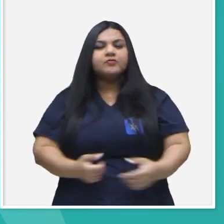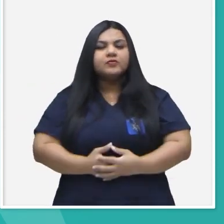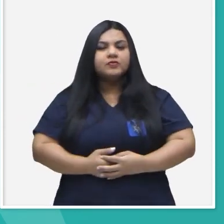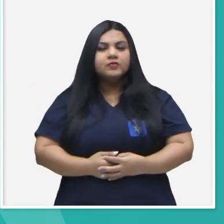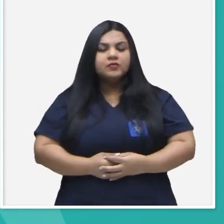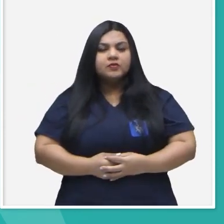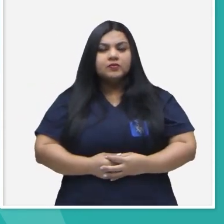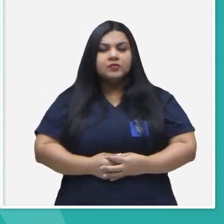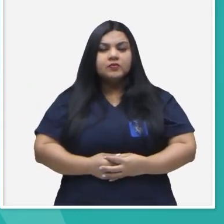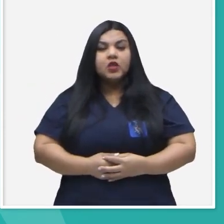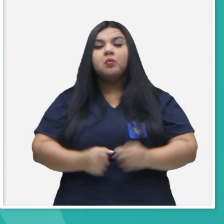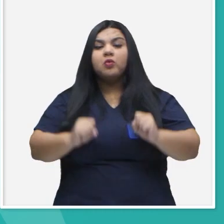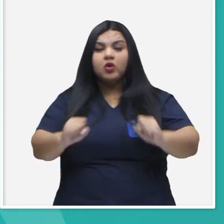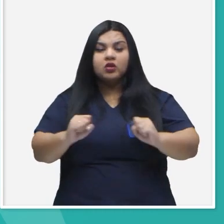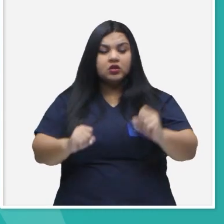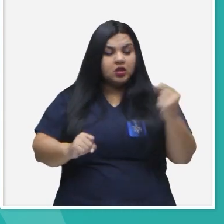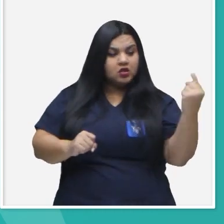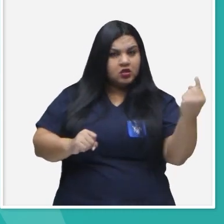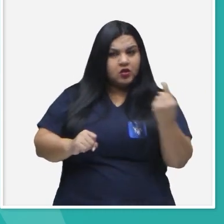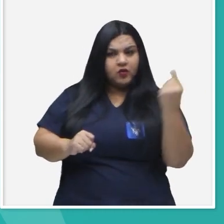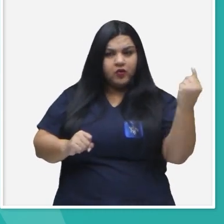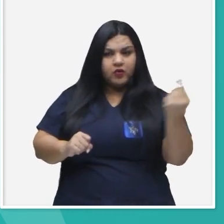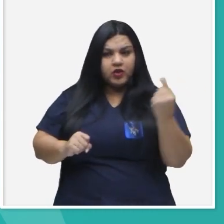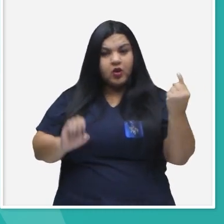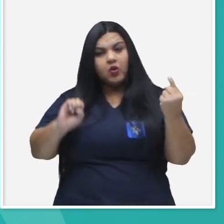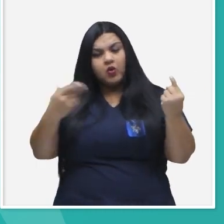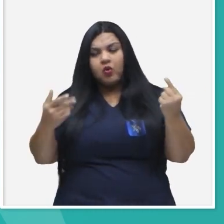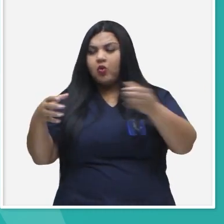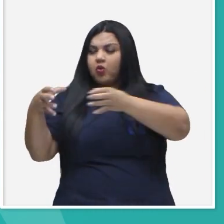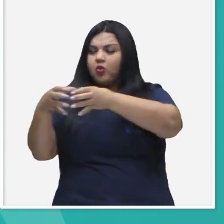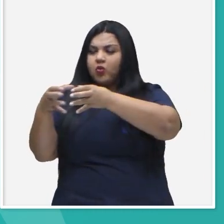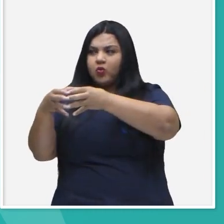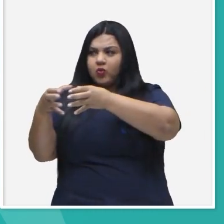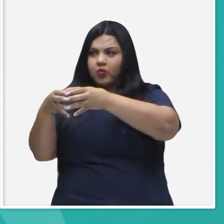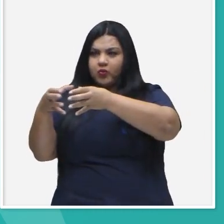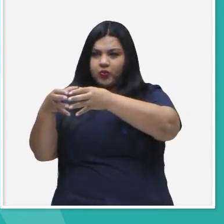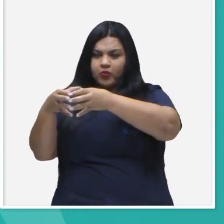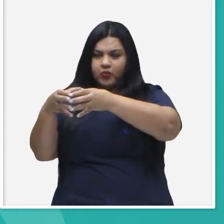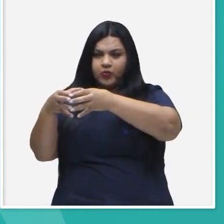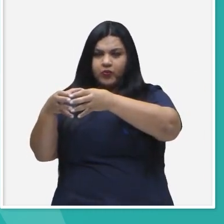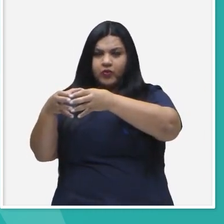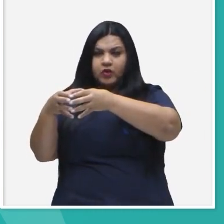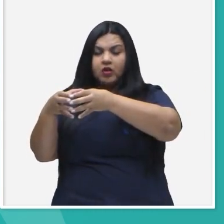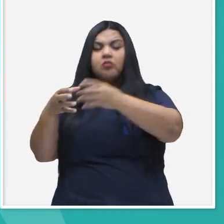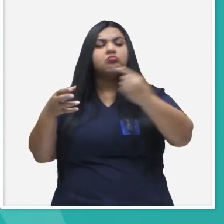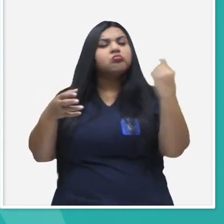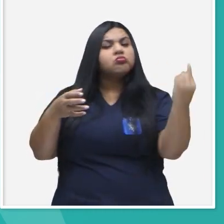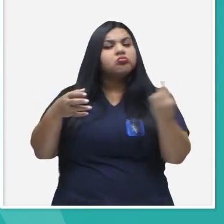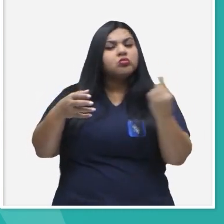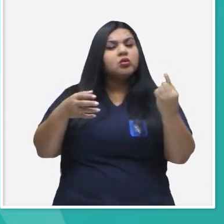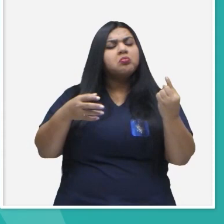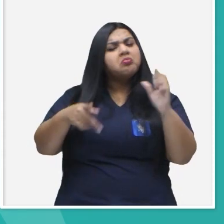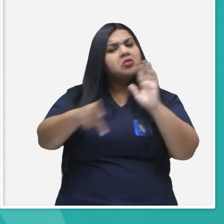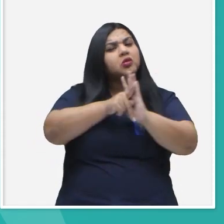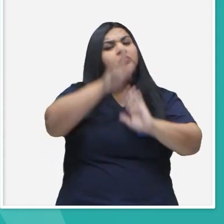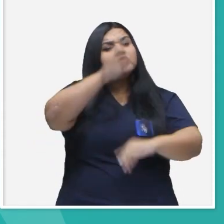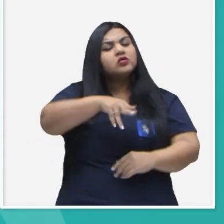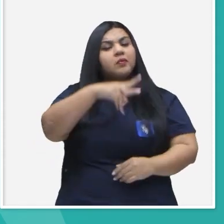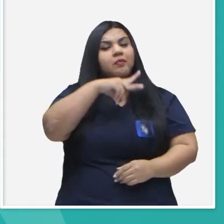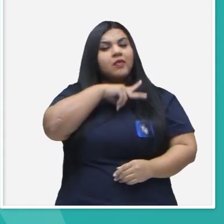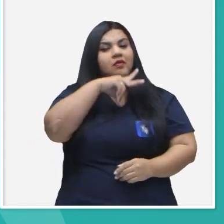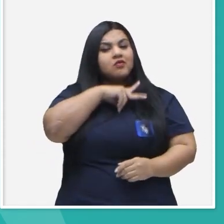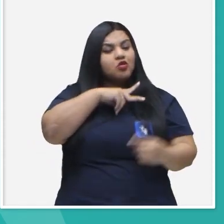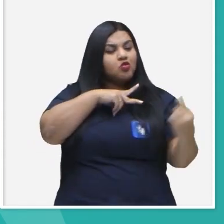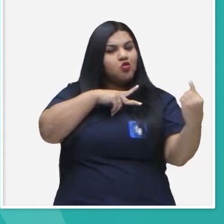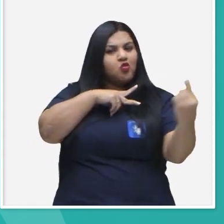pode ser individual ou coletivo. Individual, o próprio nome já diz, né? Nós